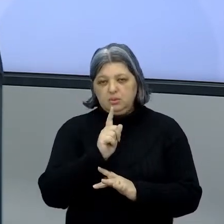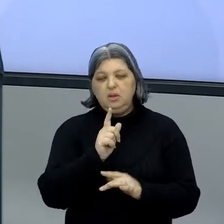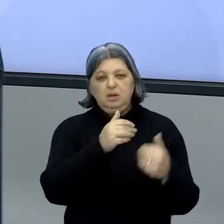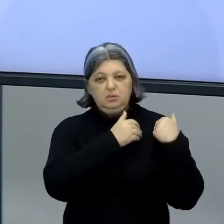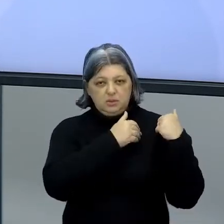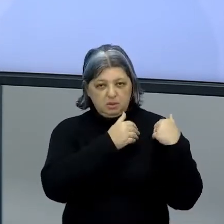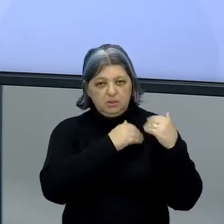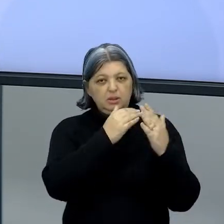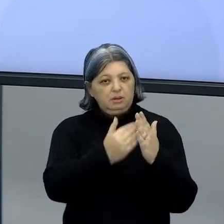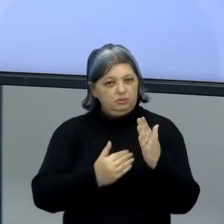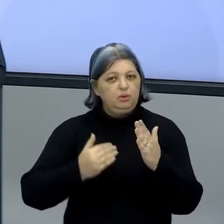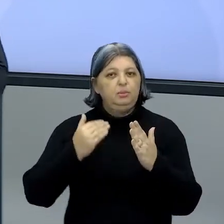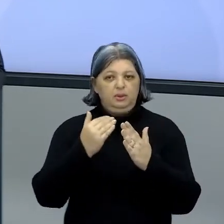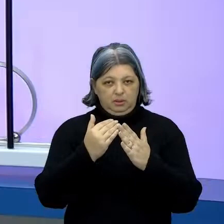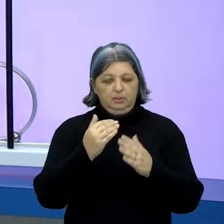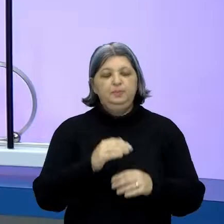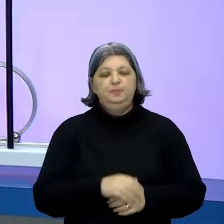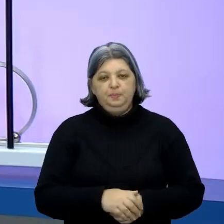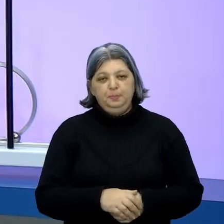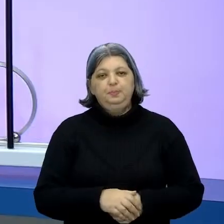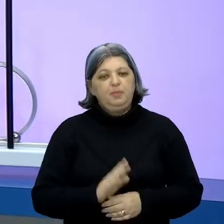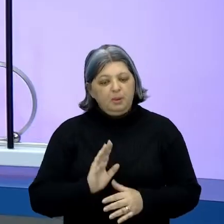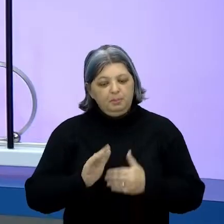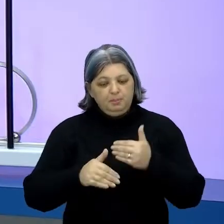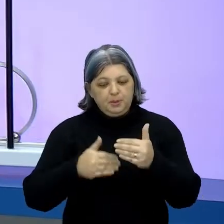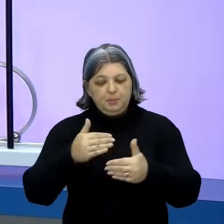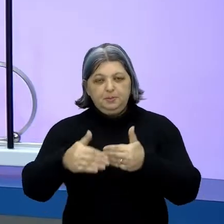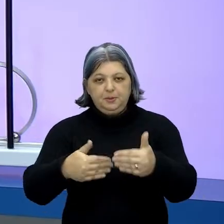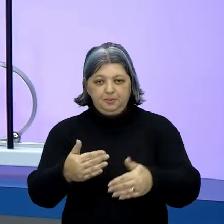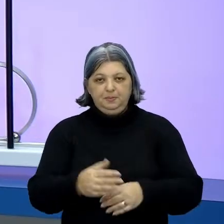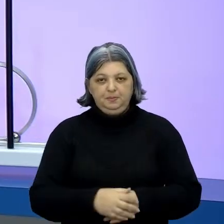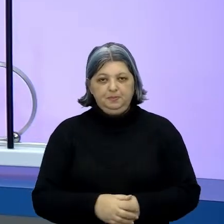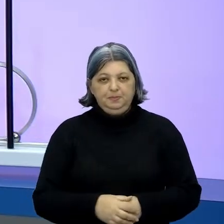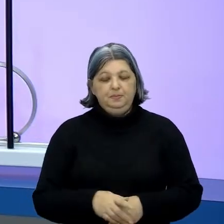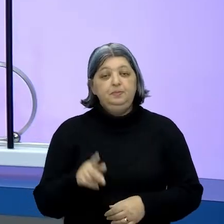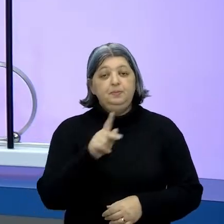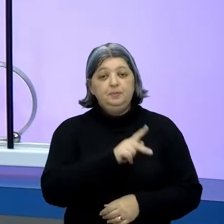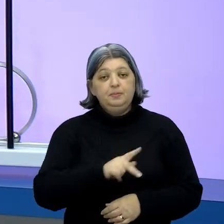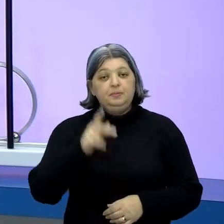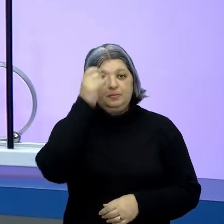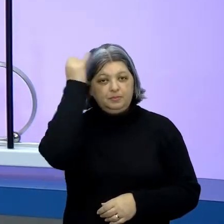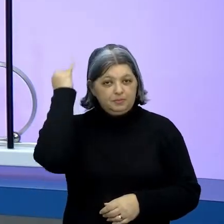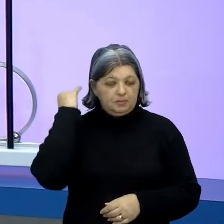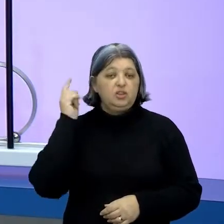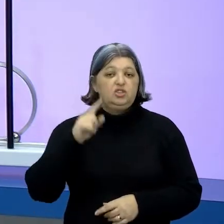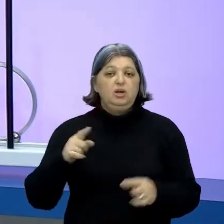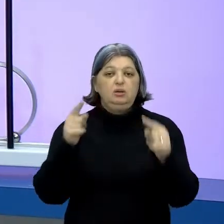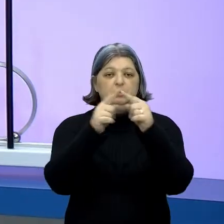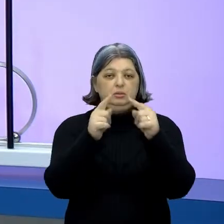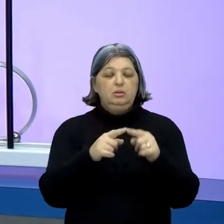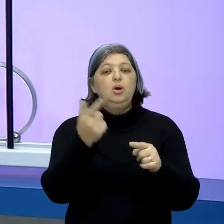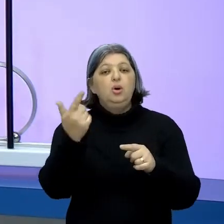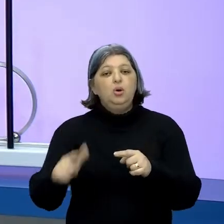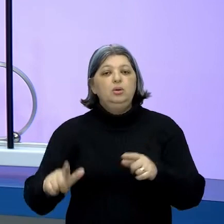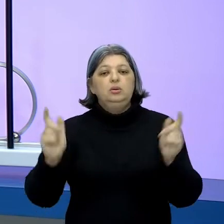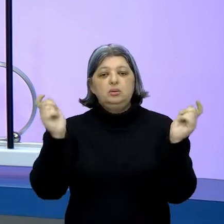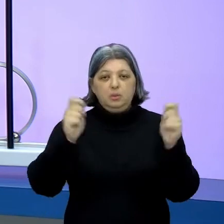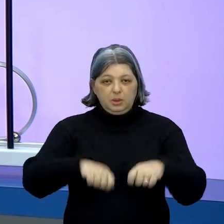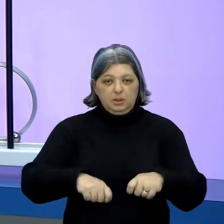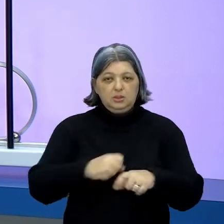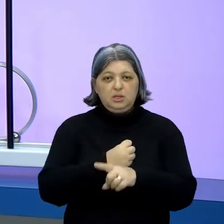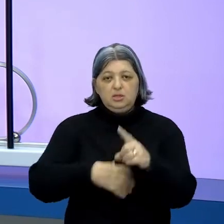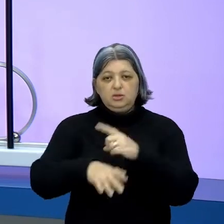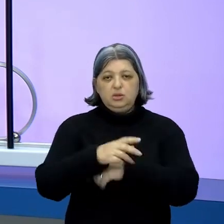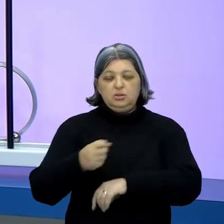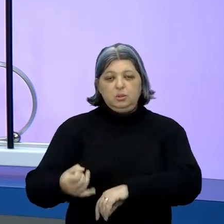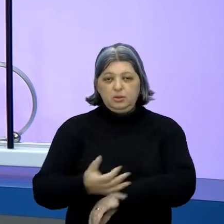Vamos tentando aos poucos. É bacana essa colocação que a Proilana trouxe também, porque já se associa com as outras competências socioemocionais, né? Que